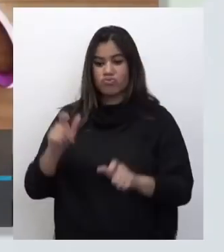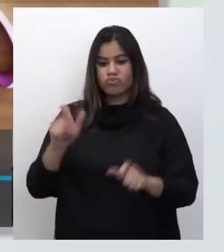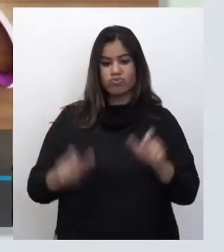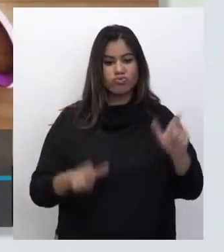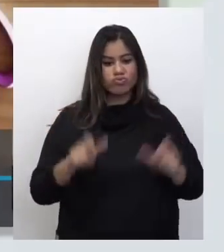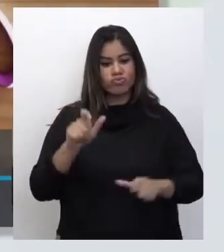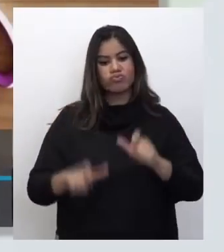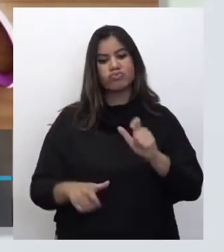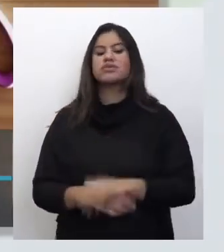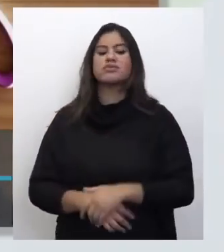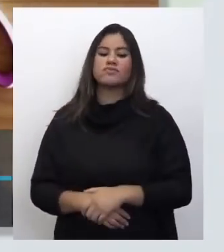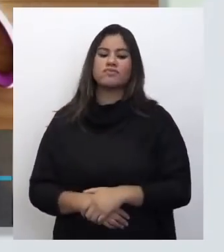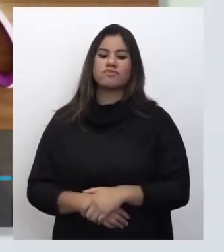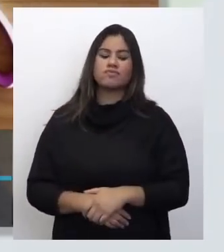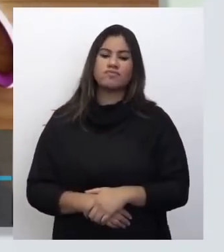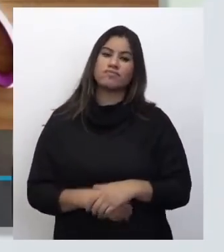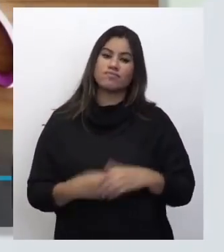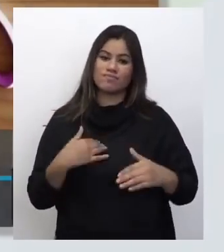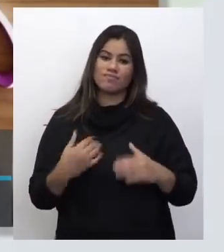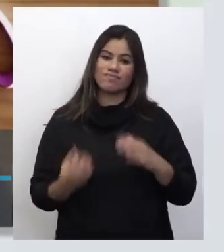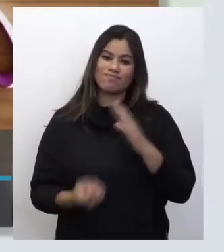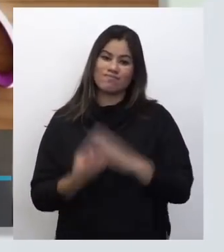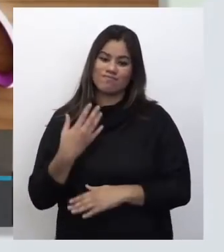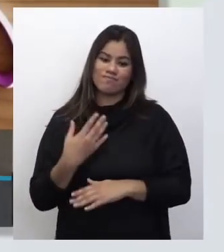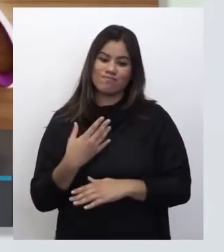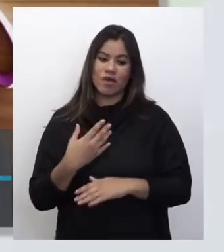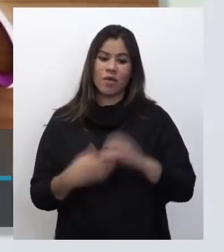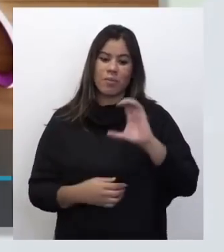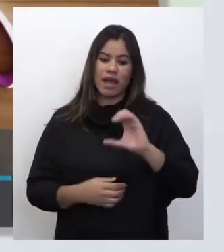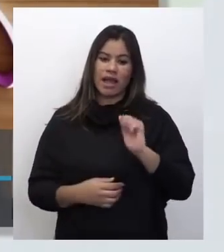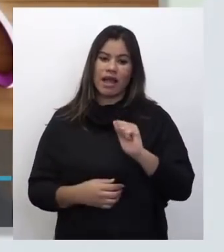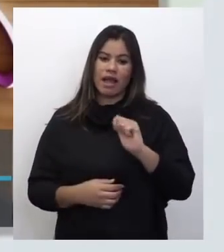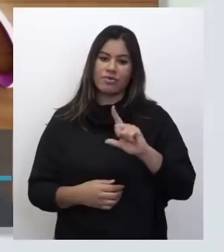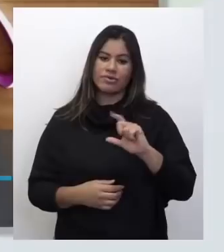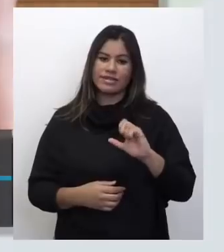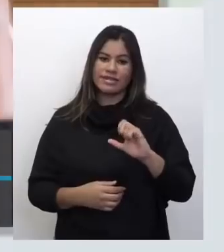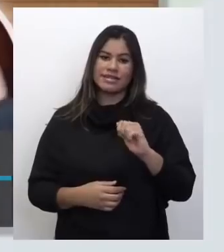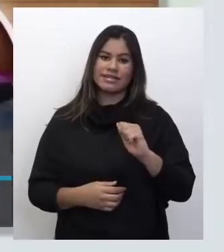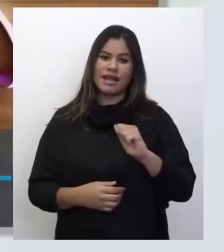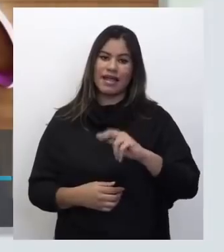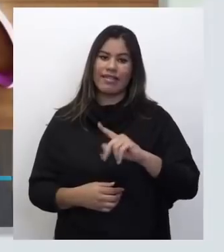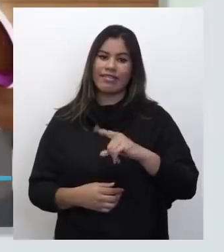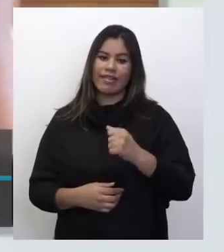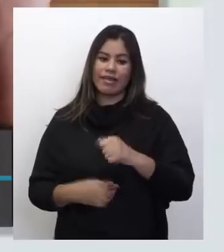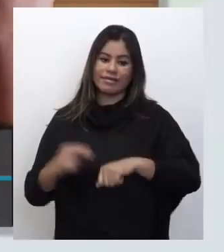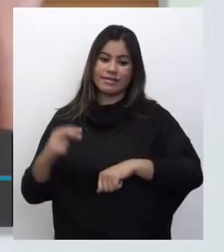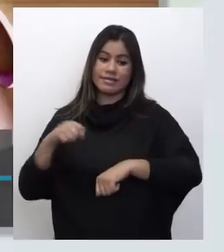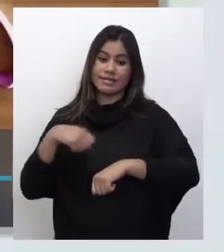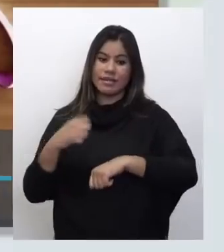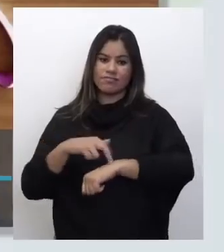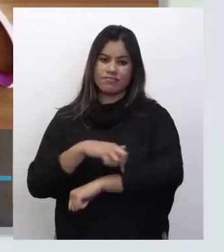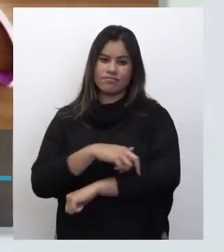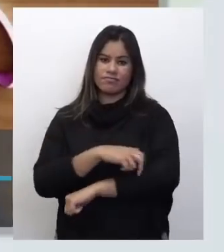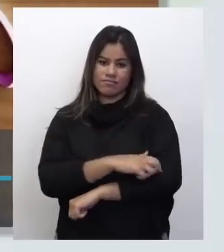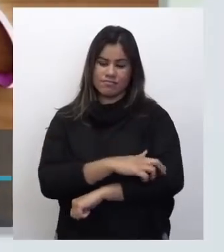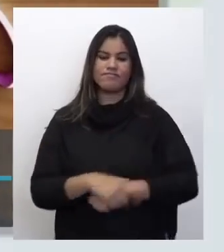aqui um calçadão e eu vou colocar as pessoinhas nesse calçadão.